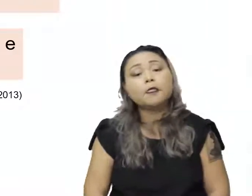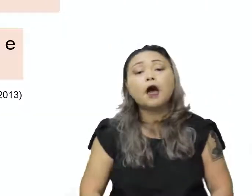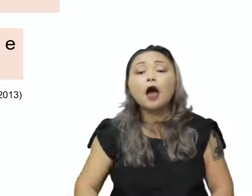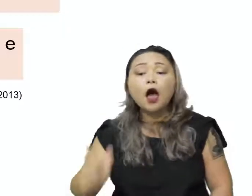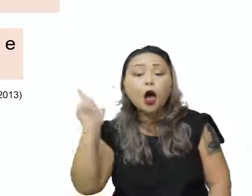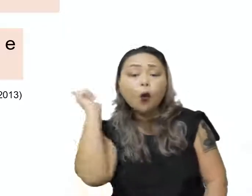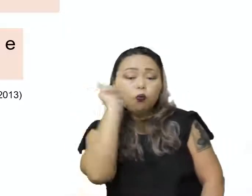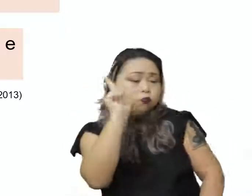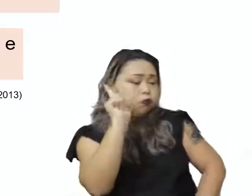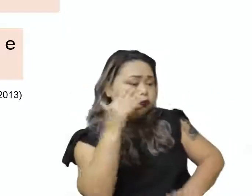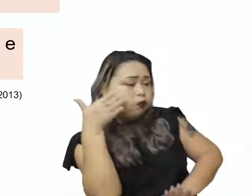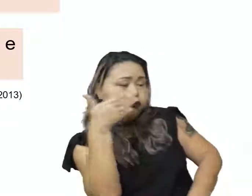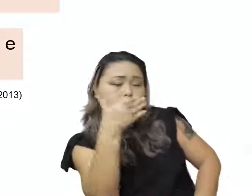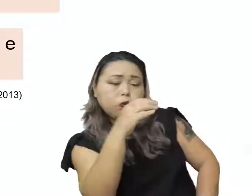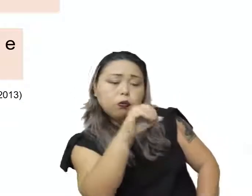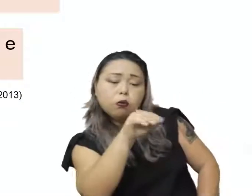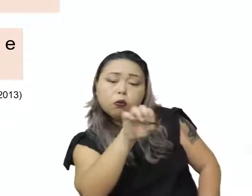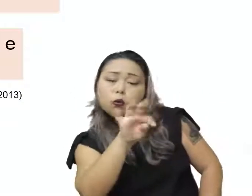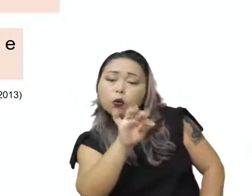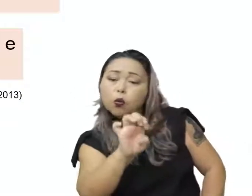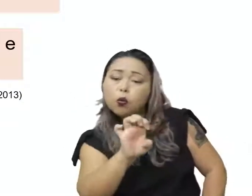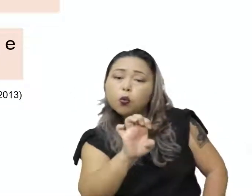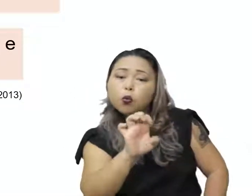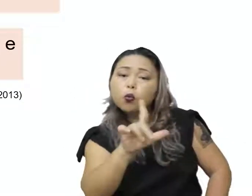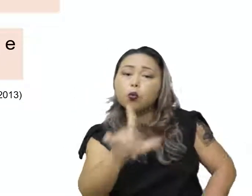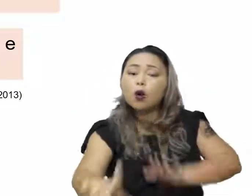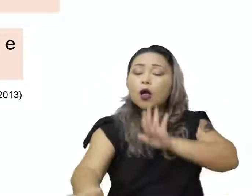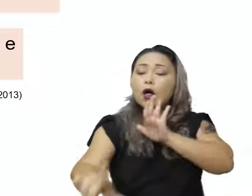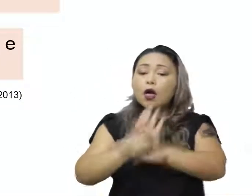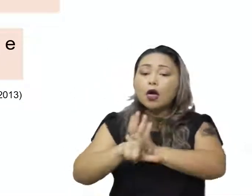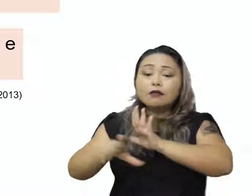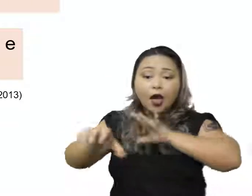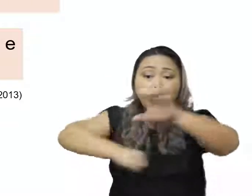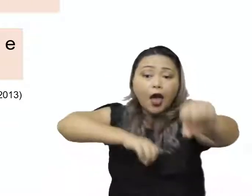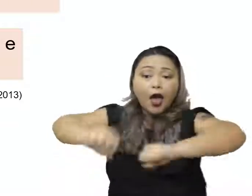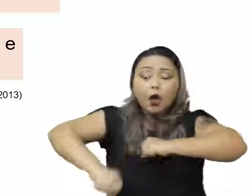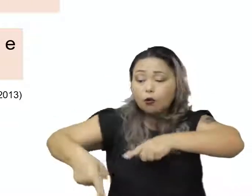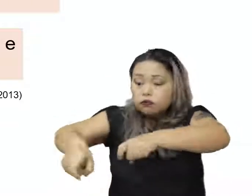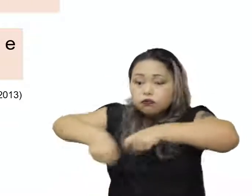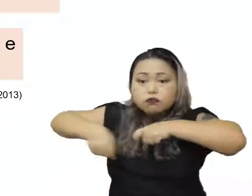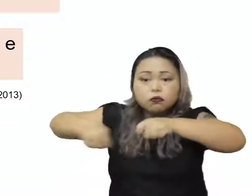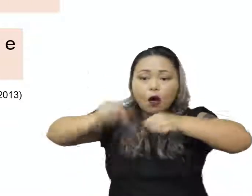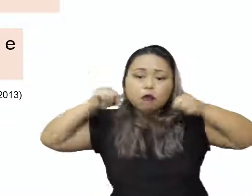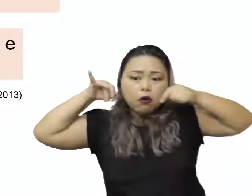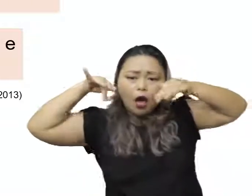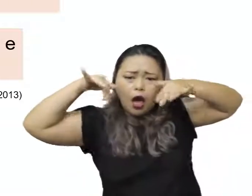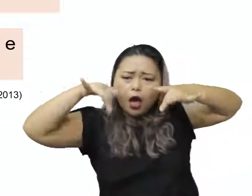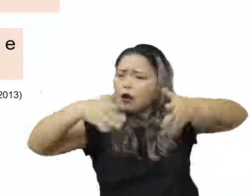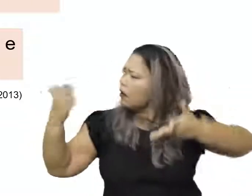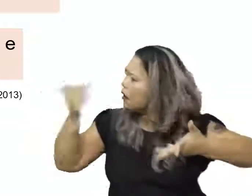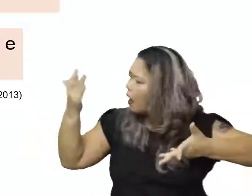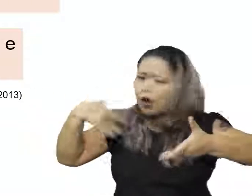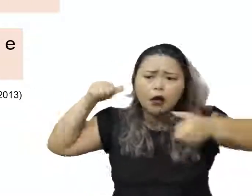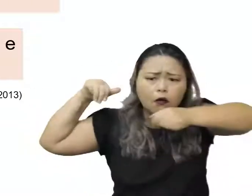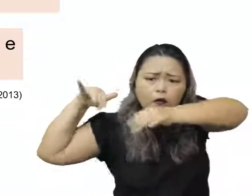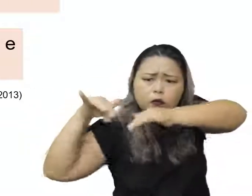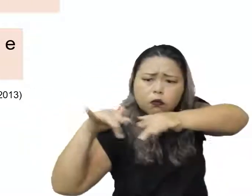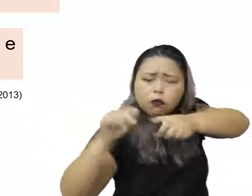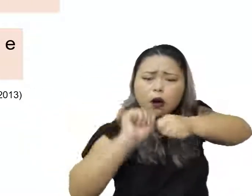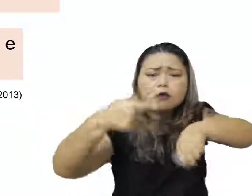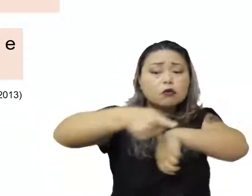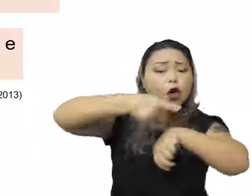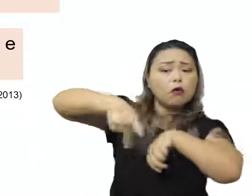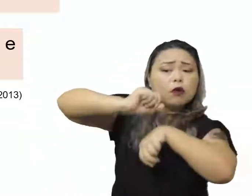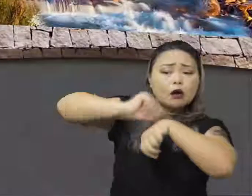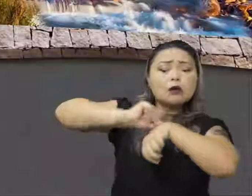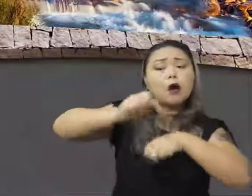Conquista do Oeste, ó. Lei da propriedade rural, atração de imigrantes, portanto, ele incentivou os imigrantes. Por sinal, é o país do